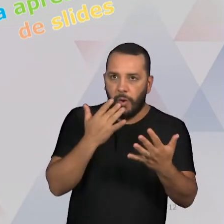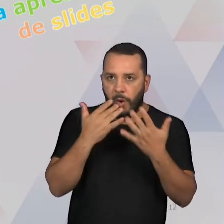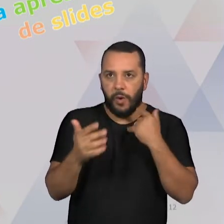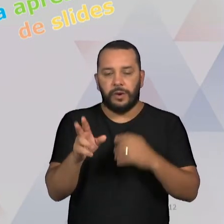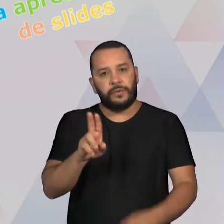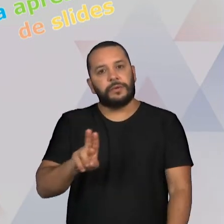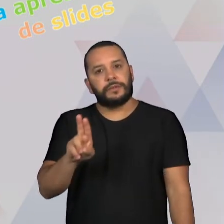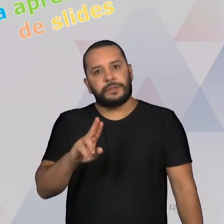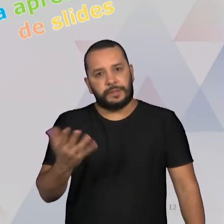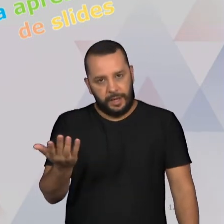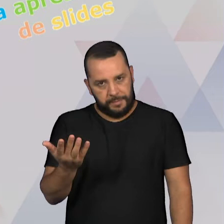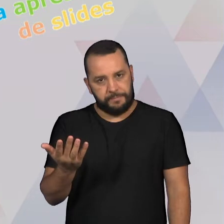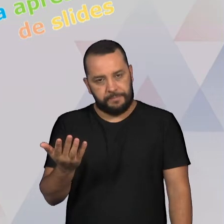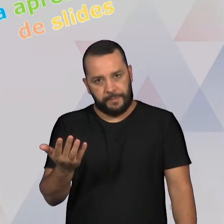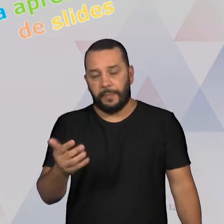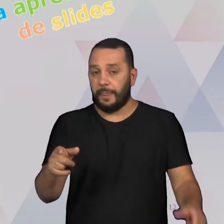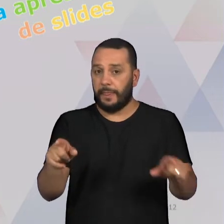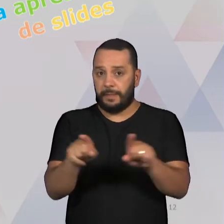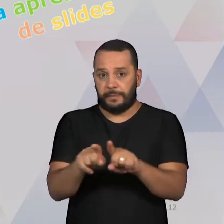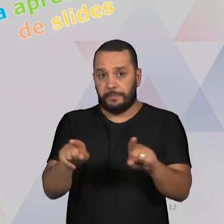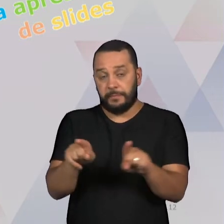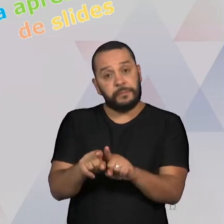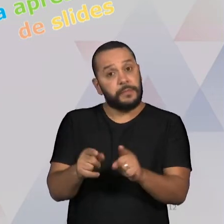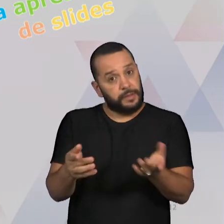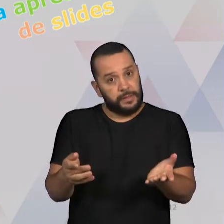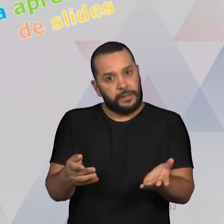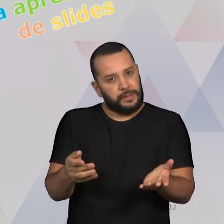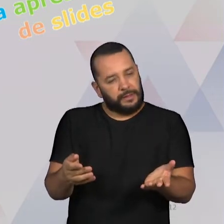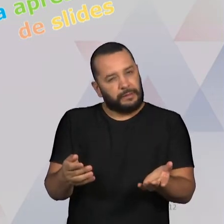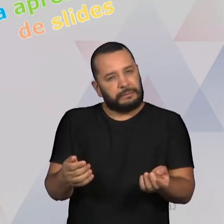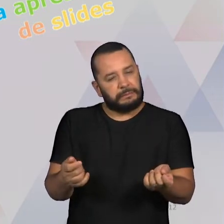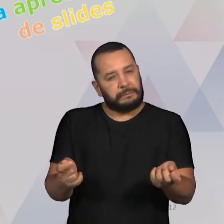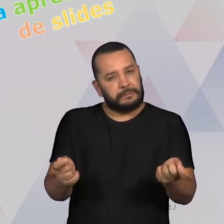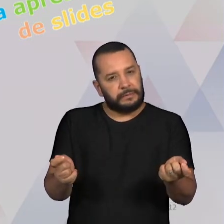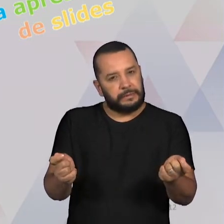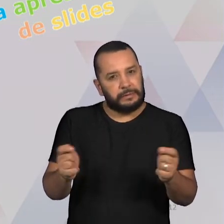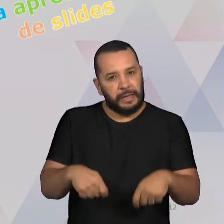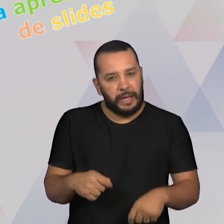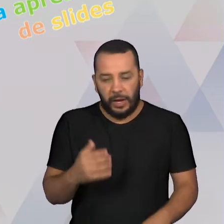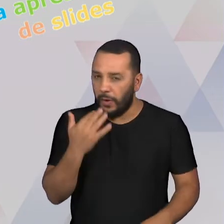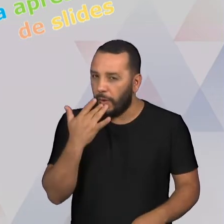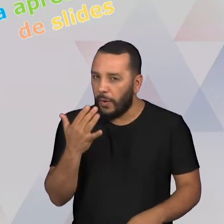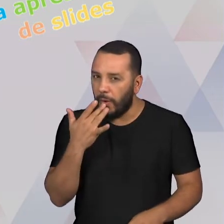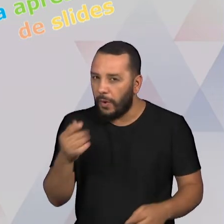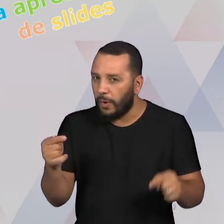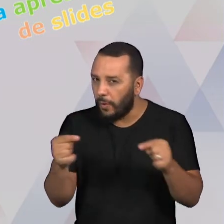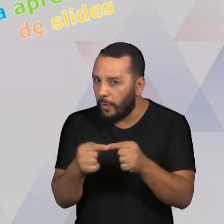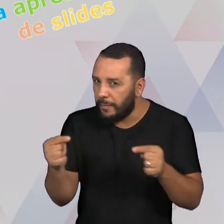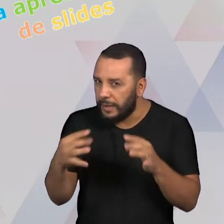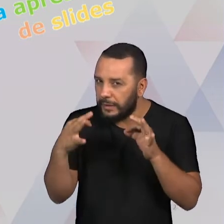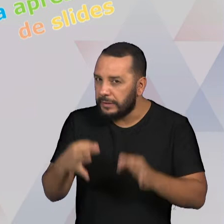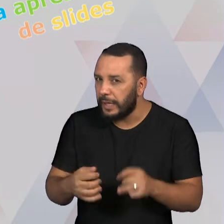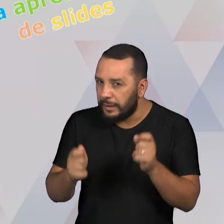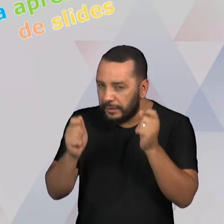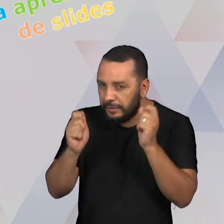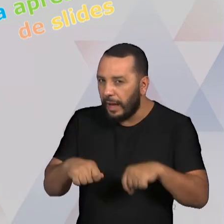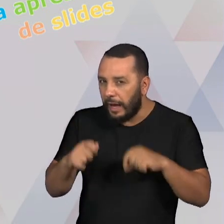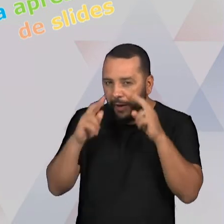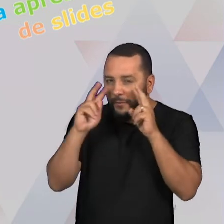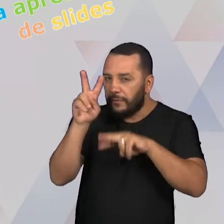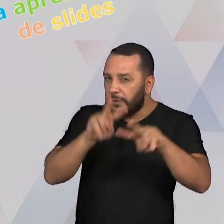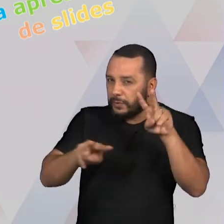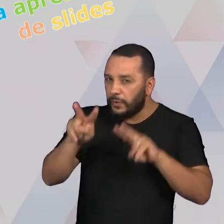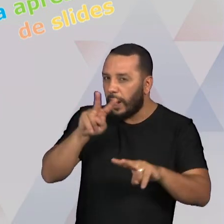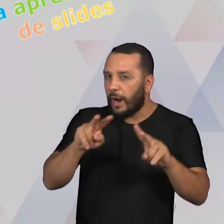utilizadas observe né façam uma prévia e observe se aquela cor realmente ficou daquela